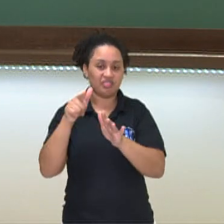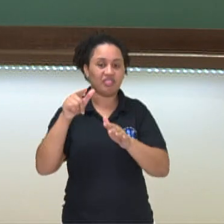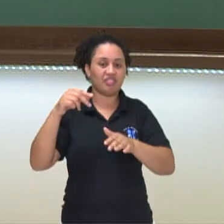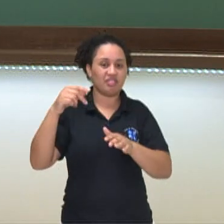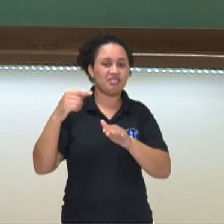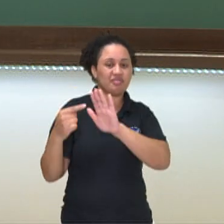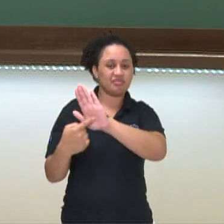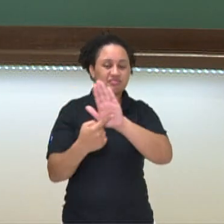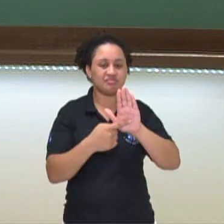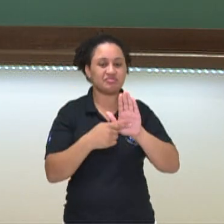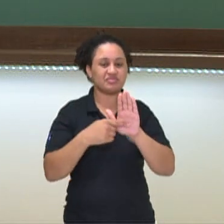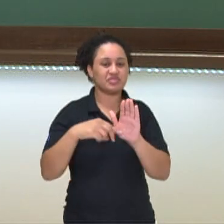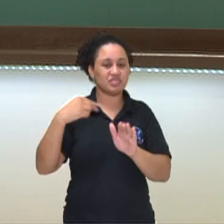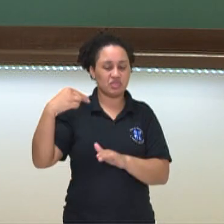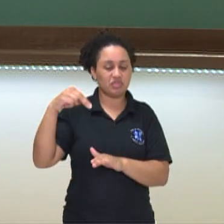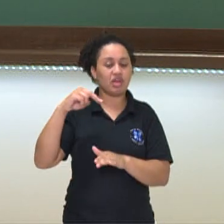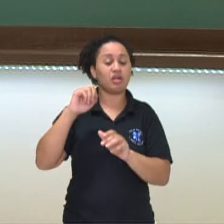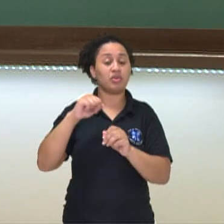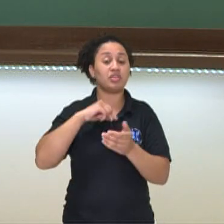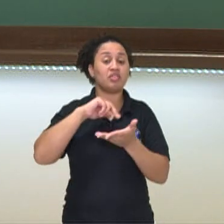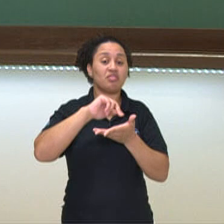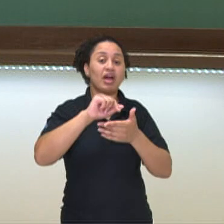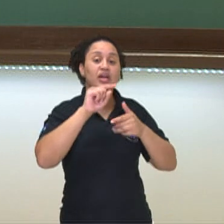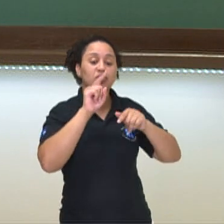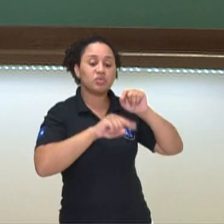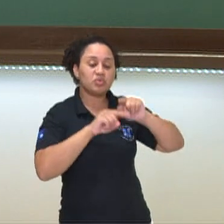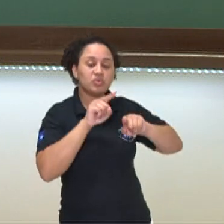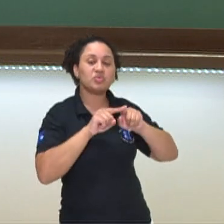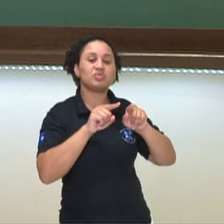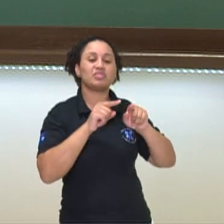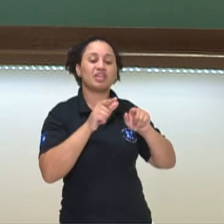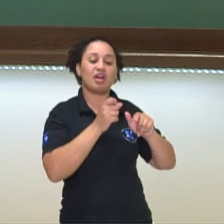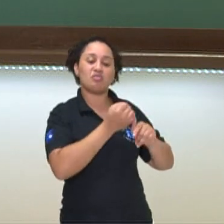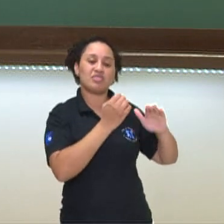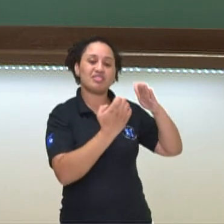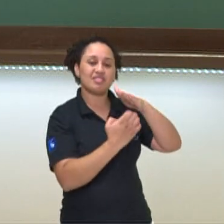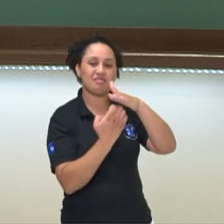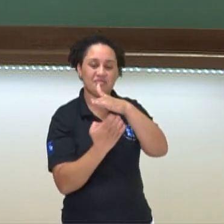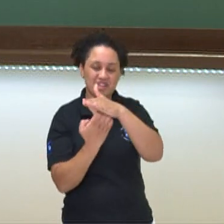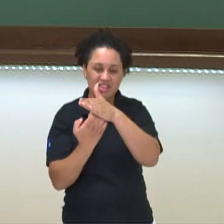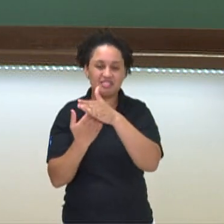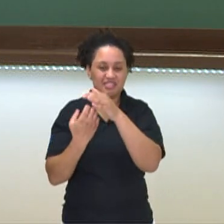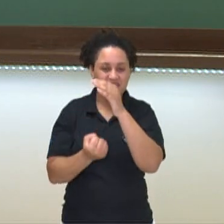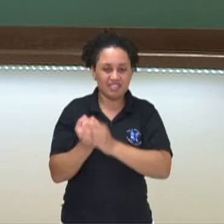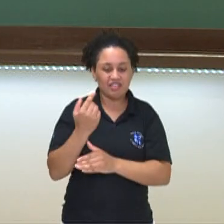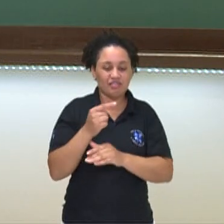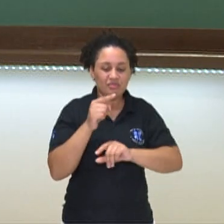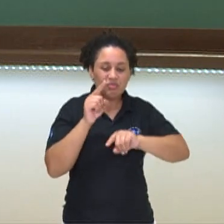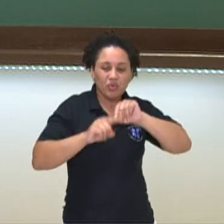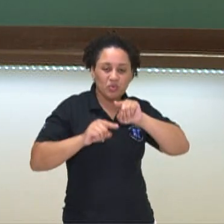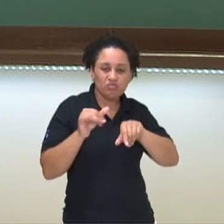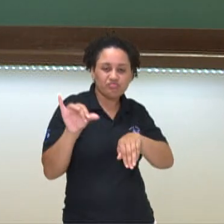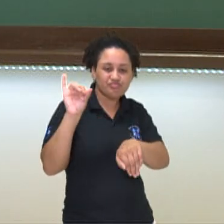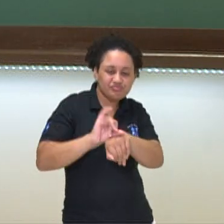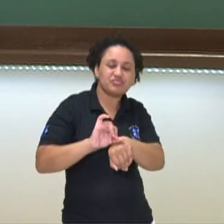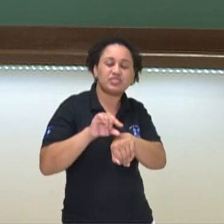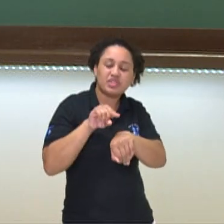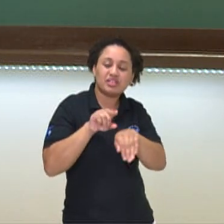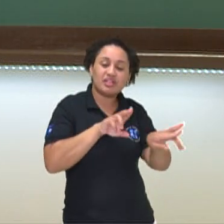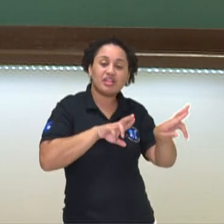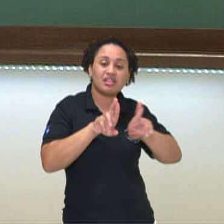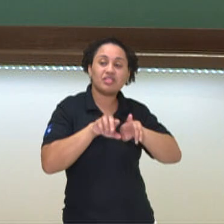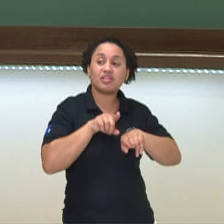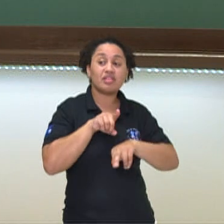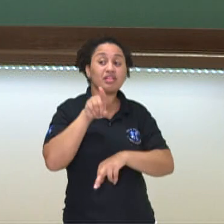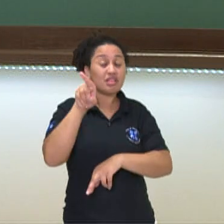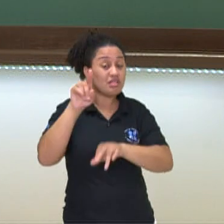novela? Uma série de produtos vão sendo lançados por empresas e esses produtos estão relacionados àquilo que está